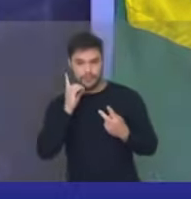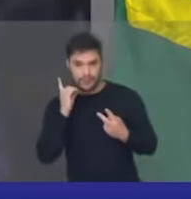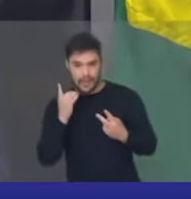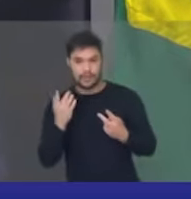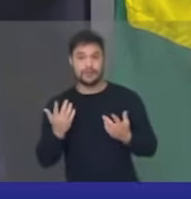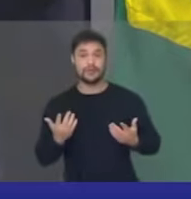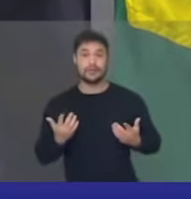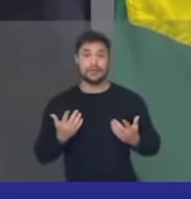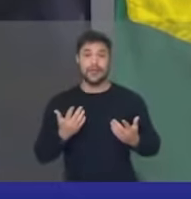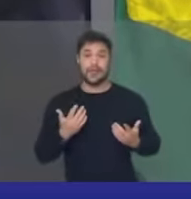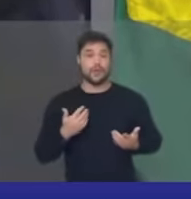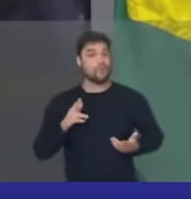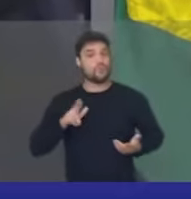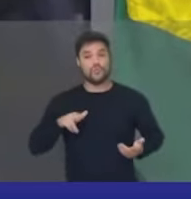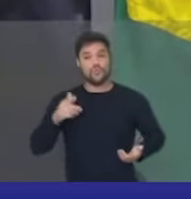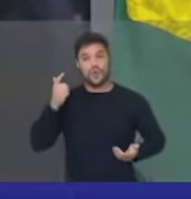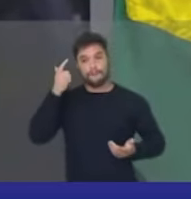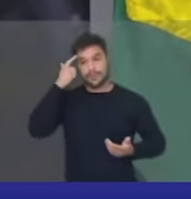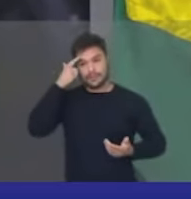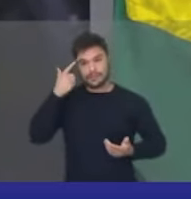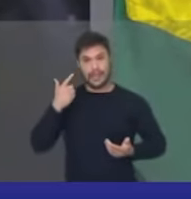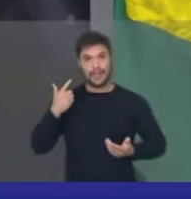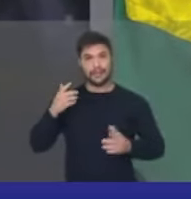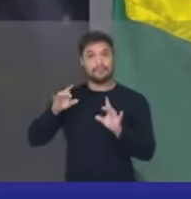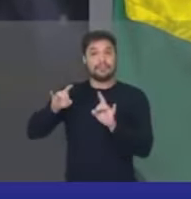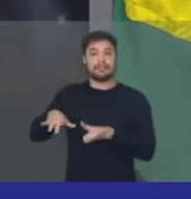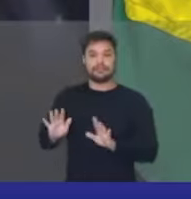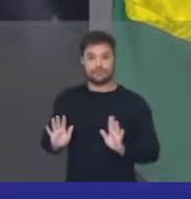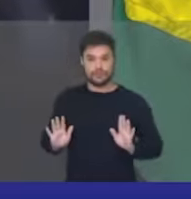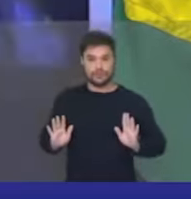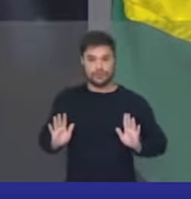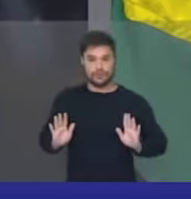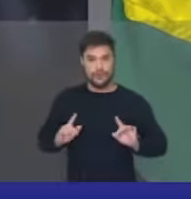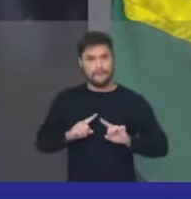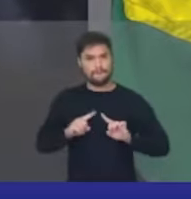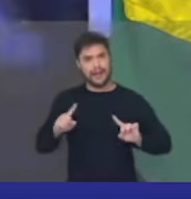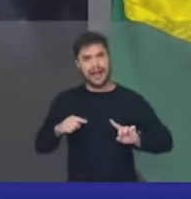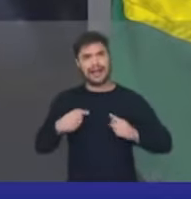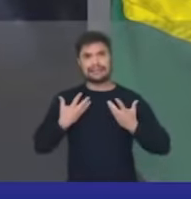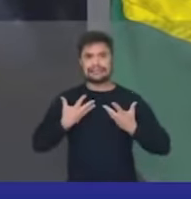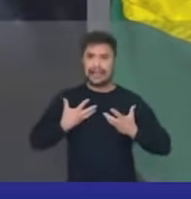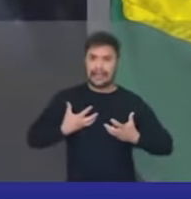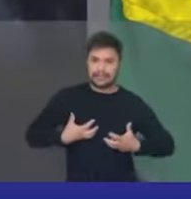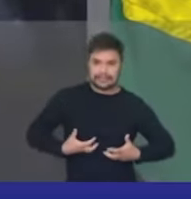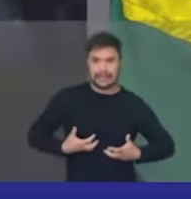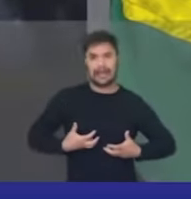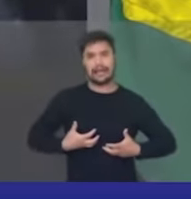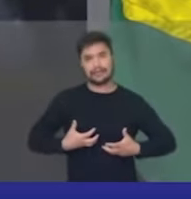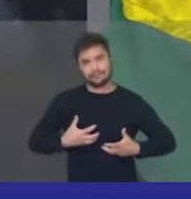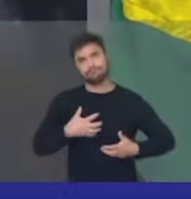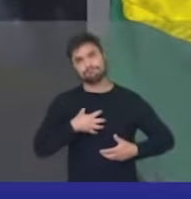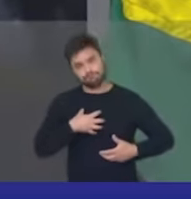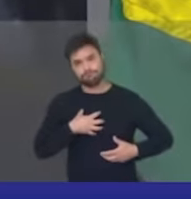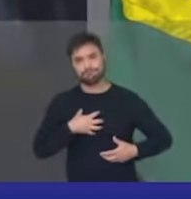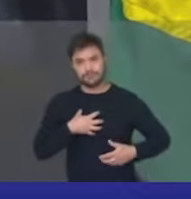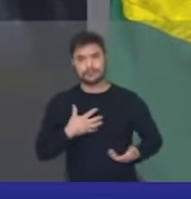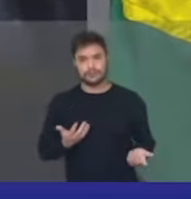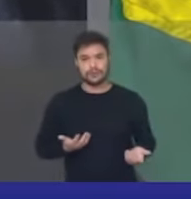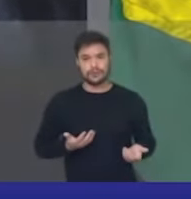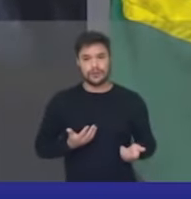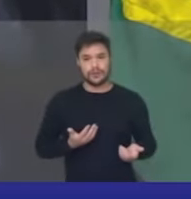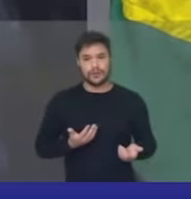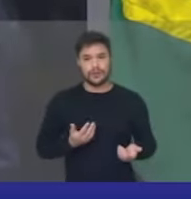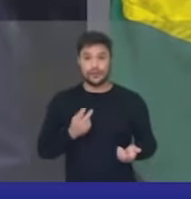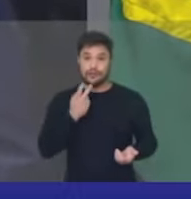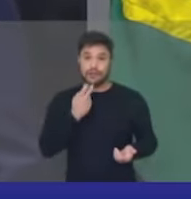confesso que nunca passou pela minha cabeça a desistência mas confesso que o cansaço de fato Às vezes bate isso aqui eu acredito que eu esteja